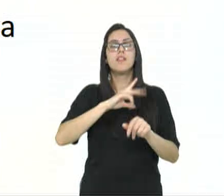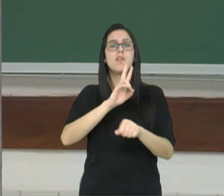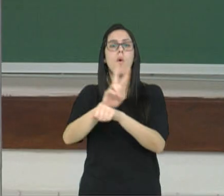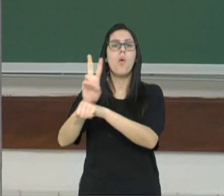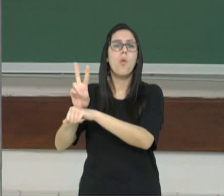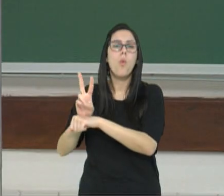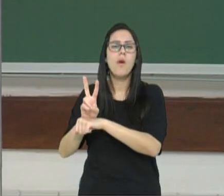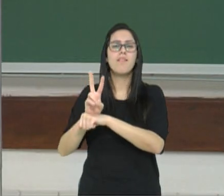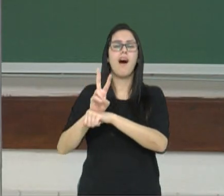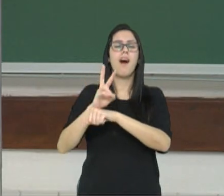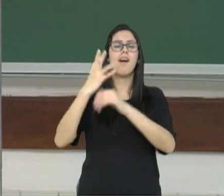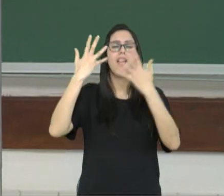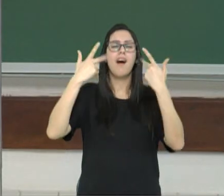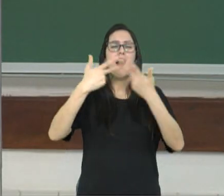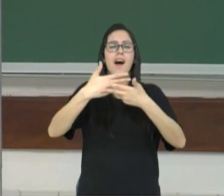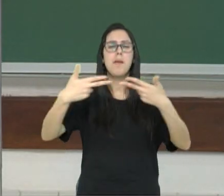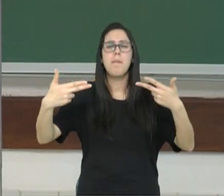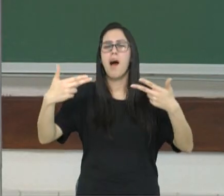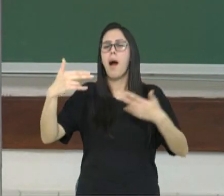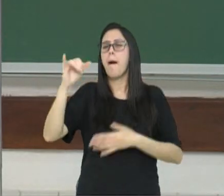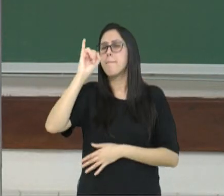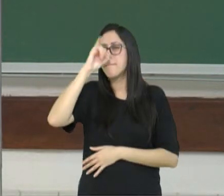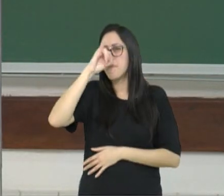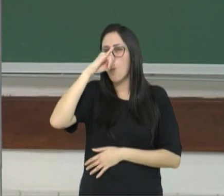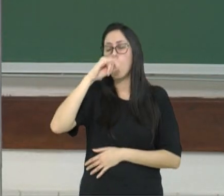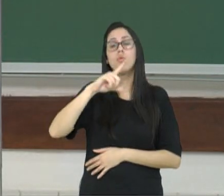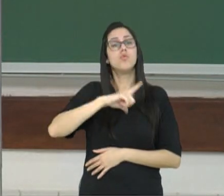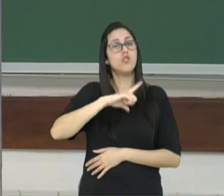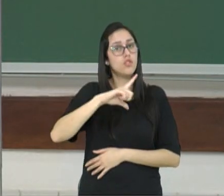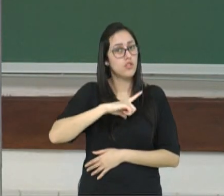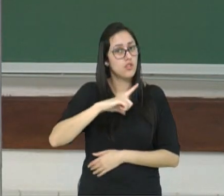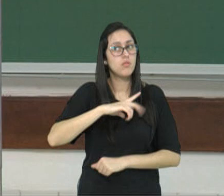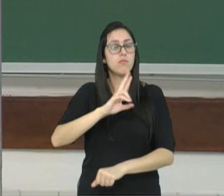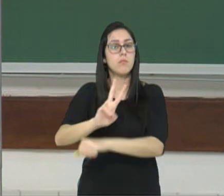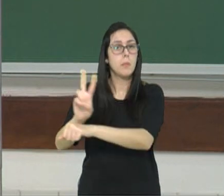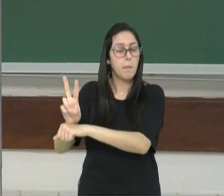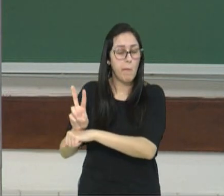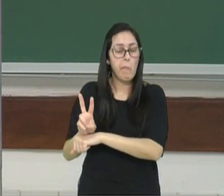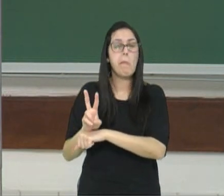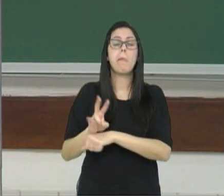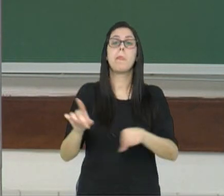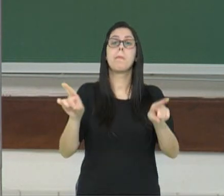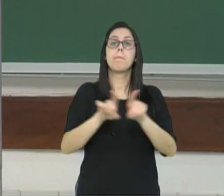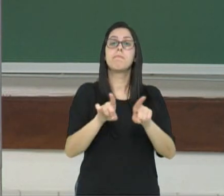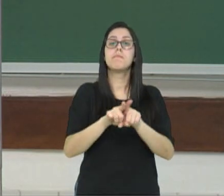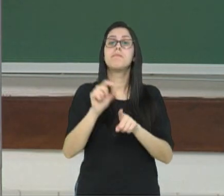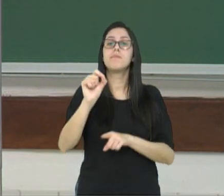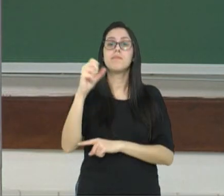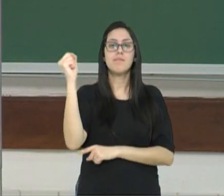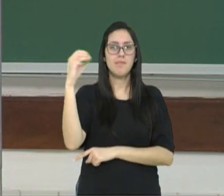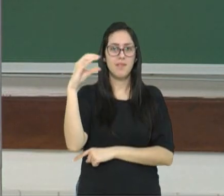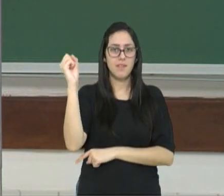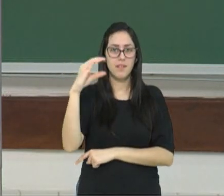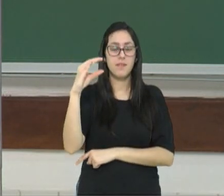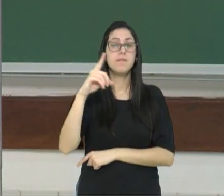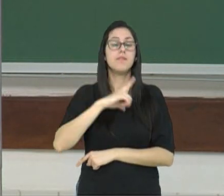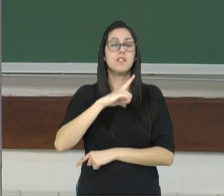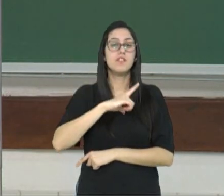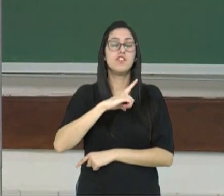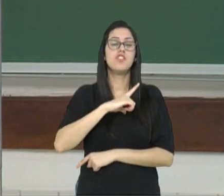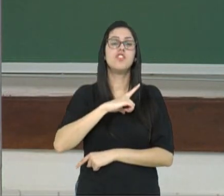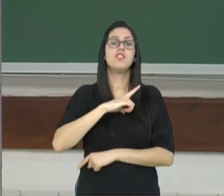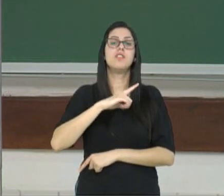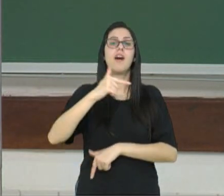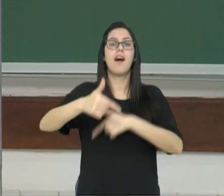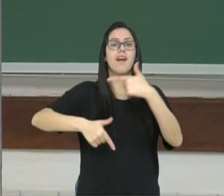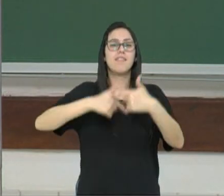suinocultura, isso é, a produção de porcos. Os alemães implantaram bastante isso. E também, em Santa Catarina, na indústria de laticínios